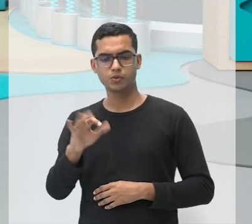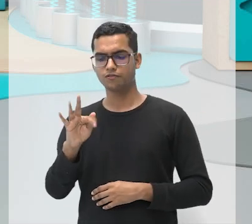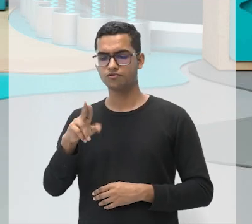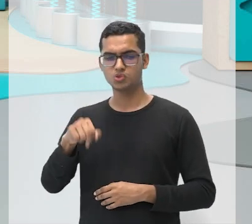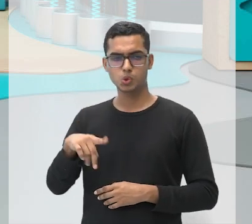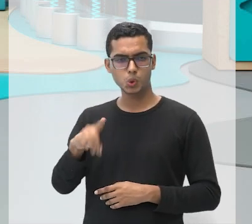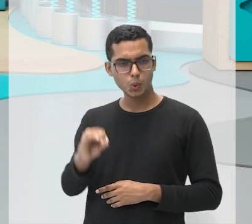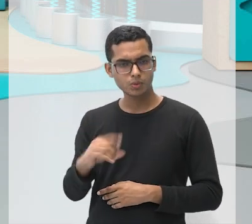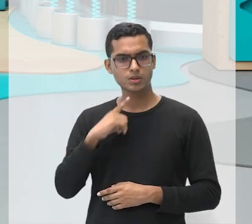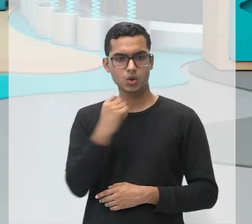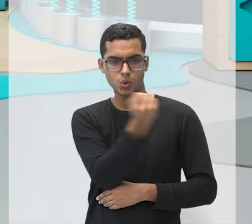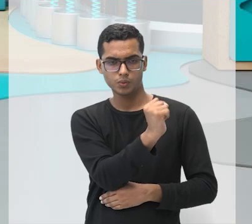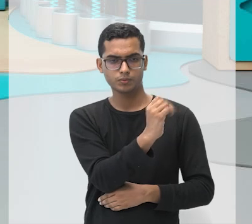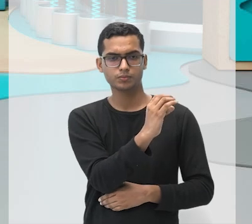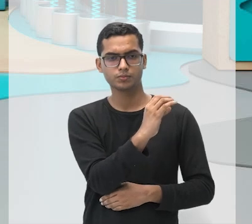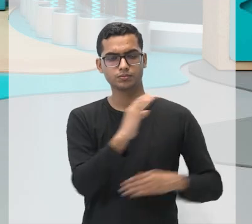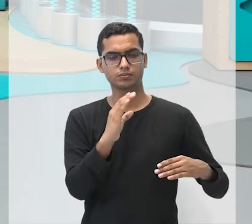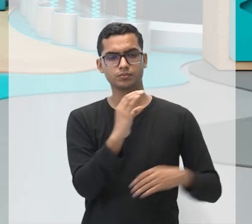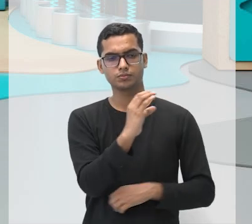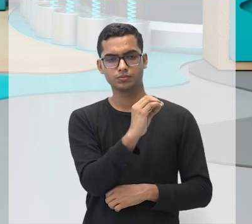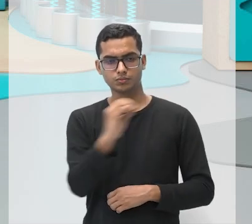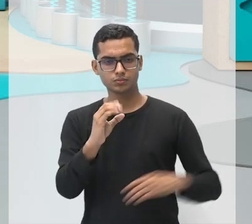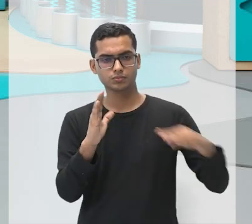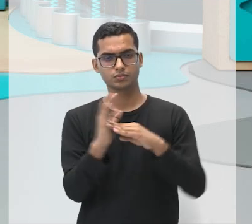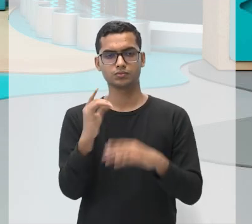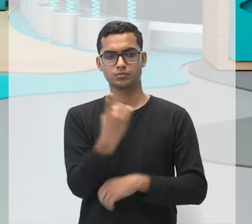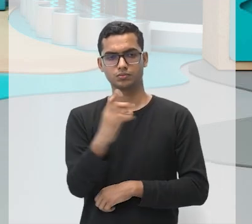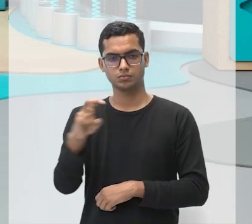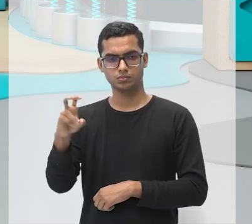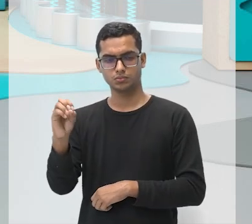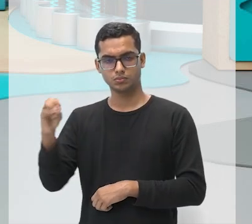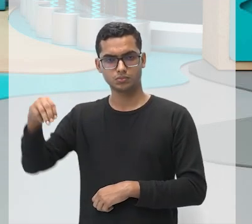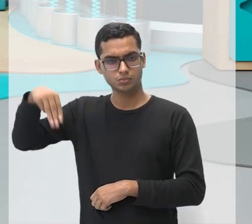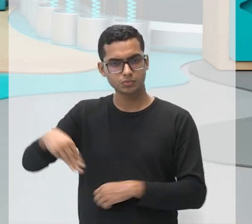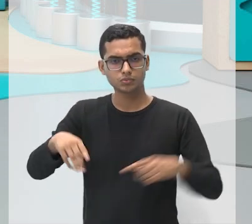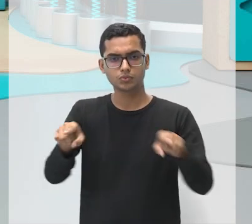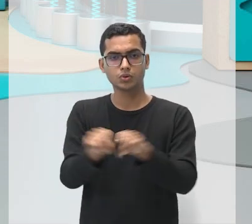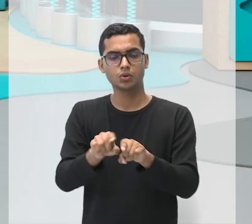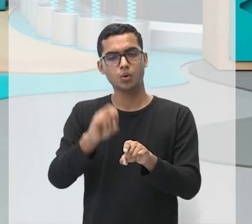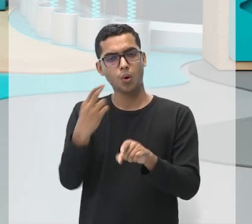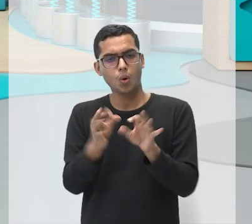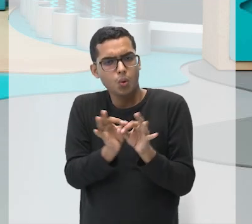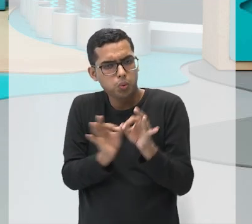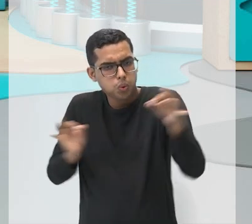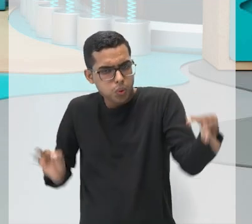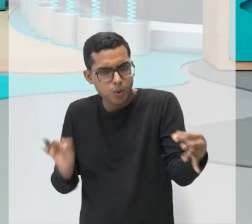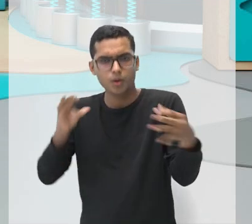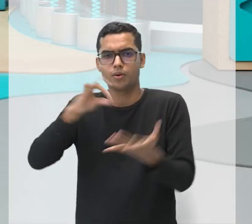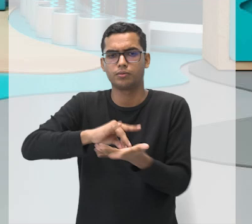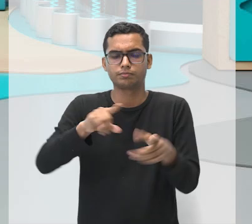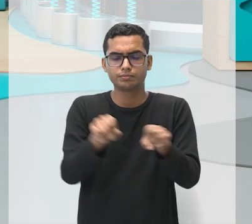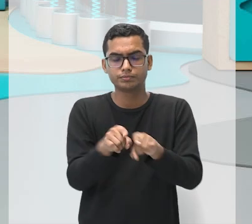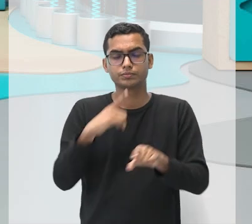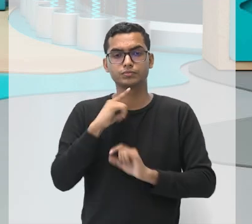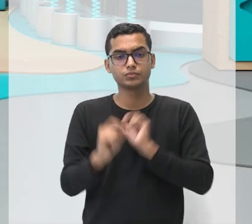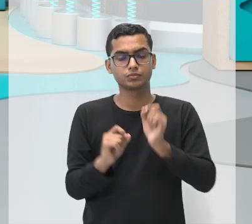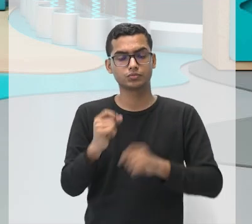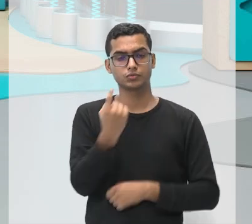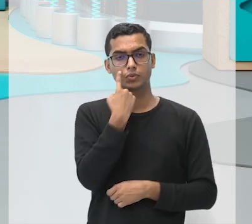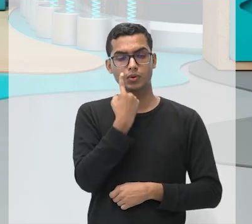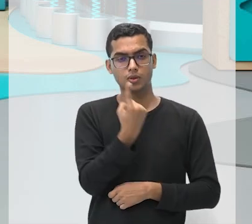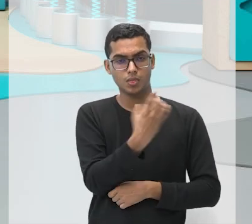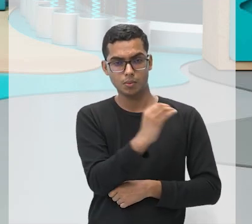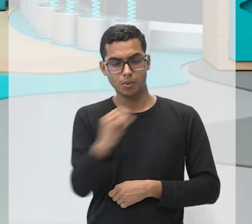de longa distância ou fundas, que são as provas de 5.000 ou 10.000 metros. Essas corridas, a gente ainda